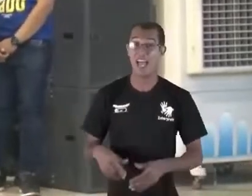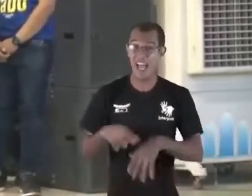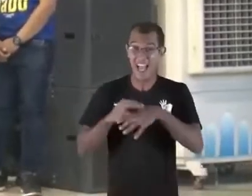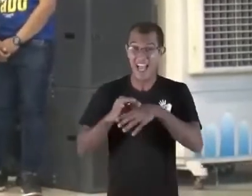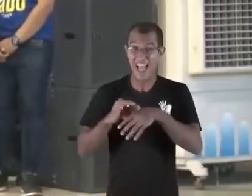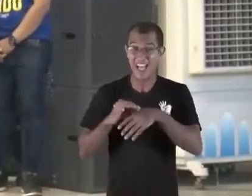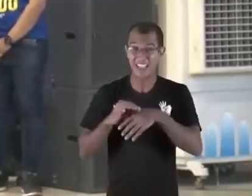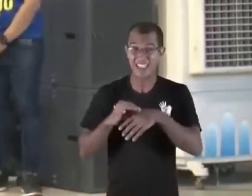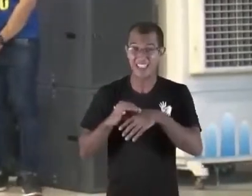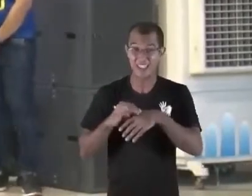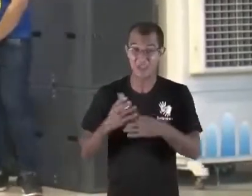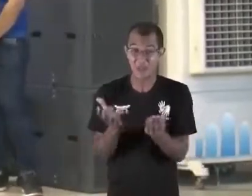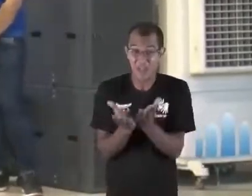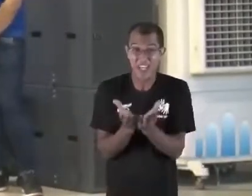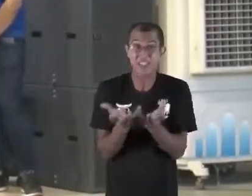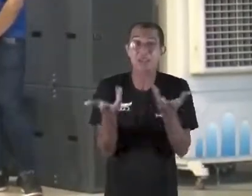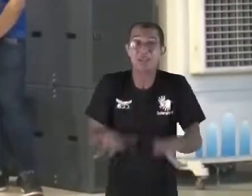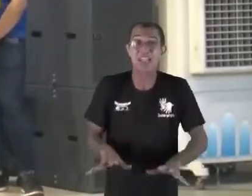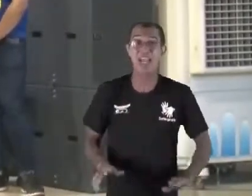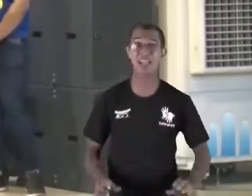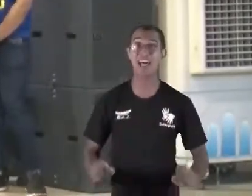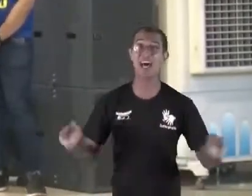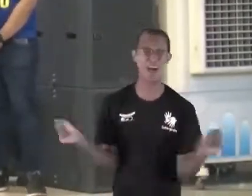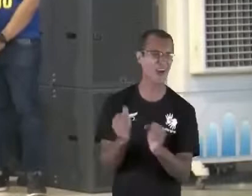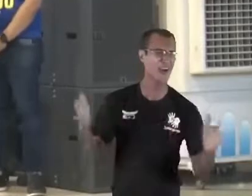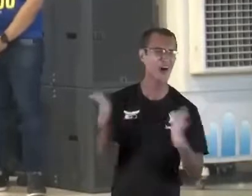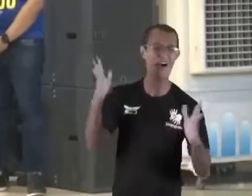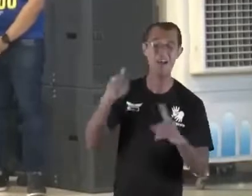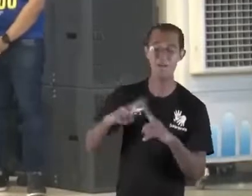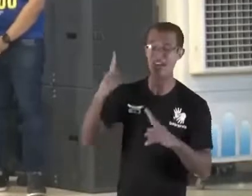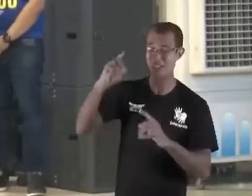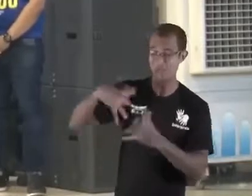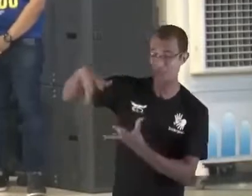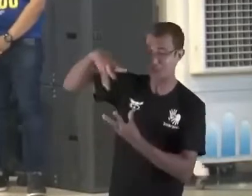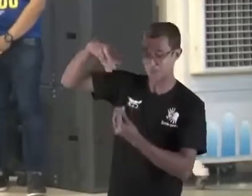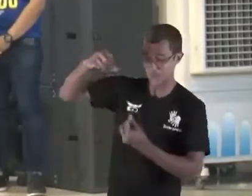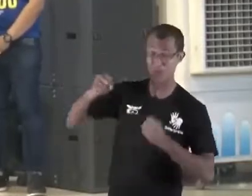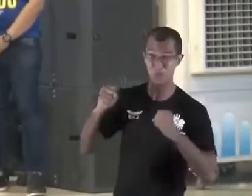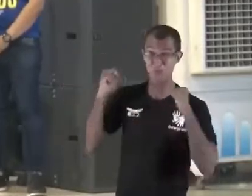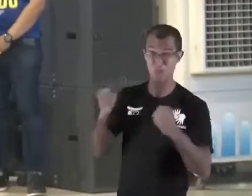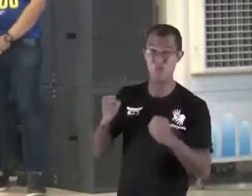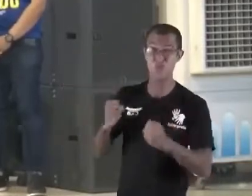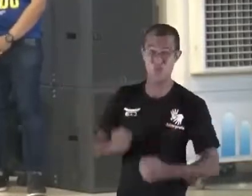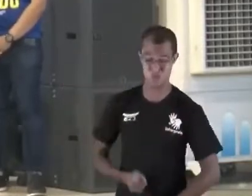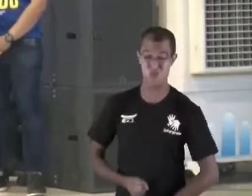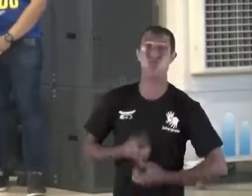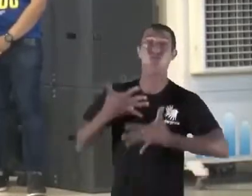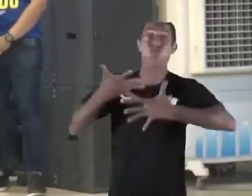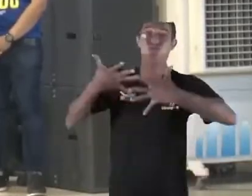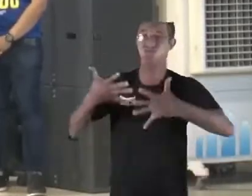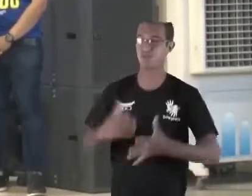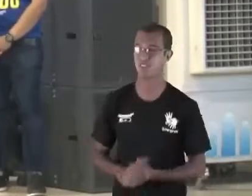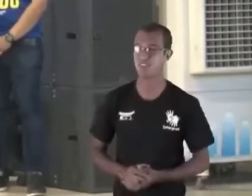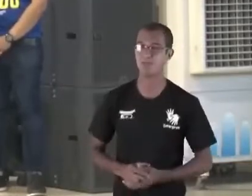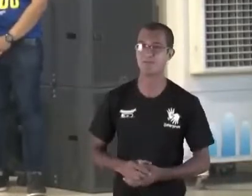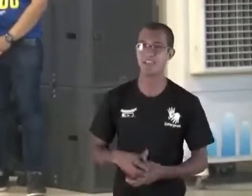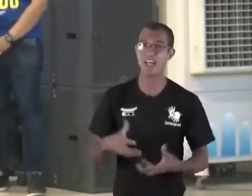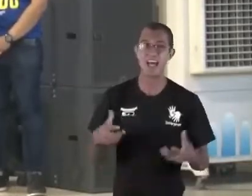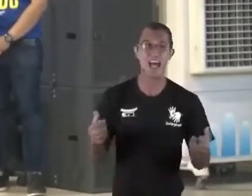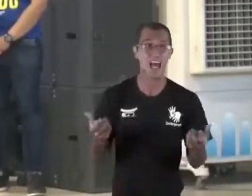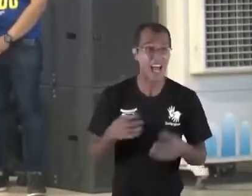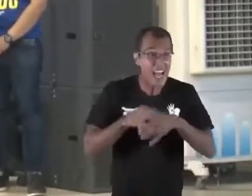não quer dar glória, mas o espírito leva. A carne do crente não quer levantar a